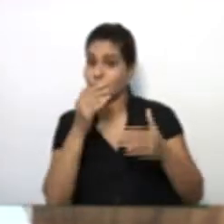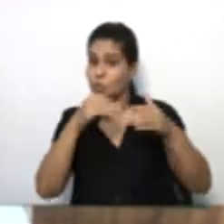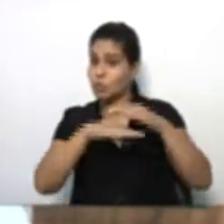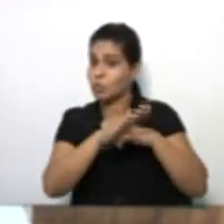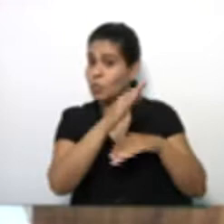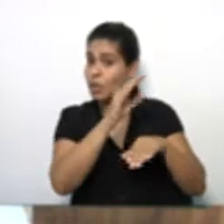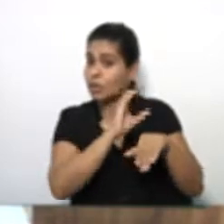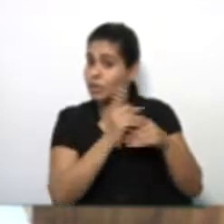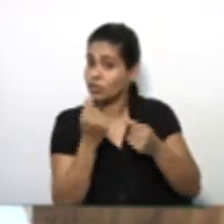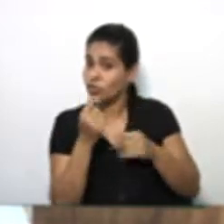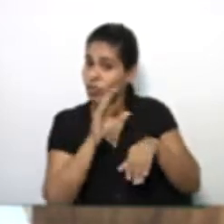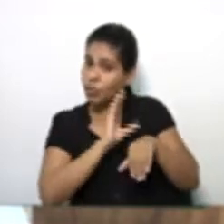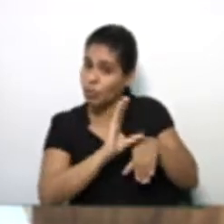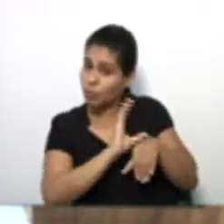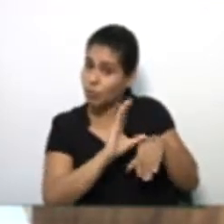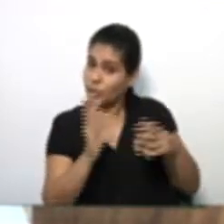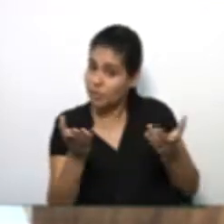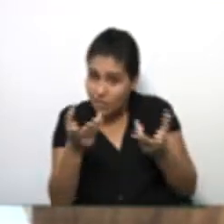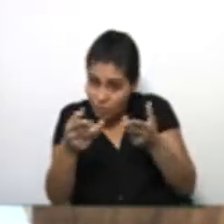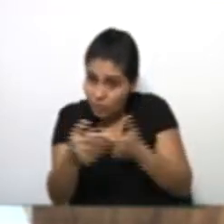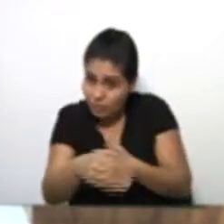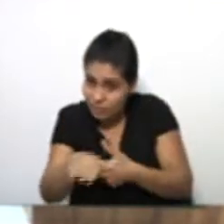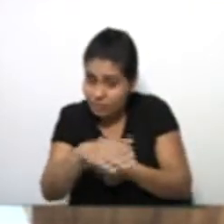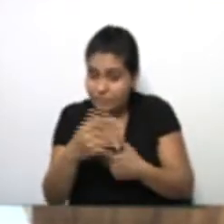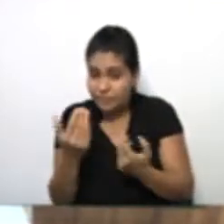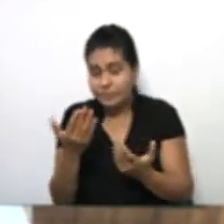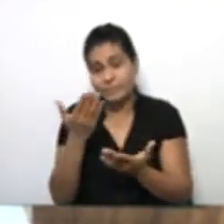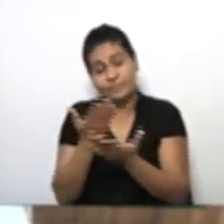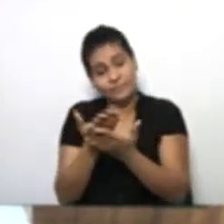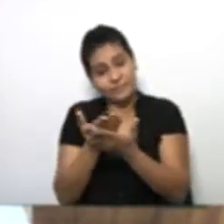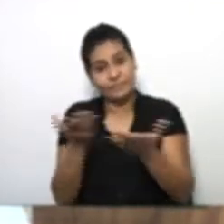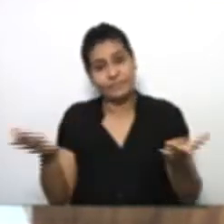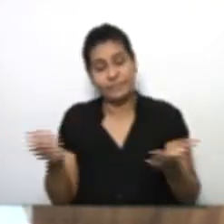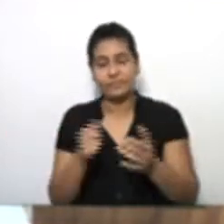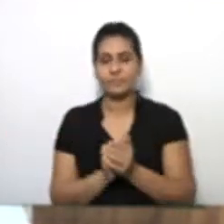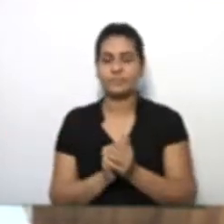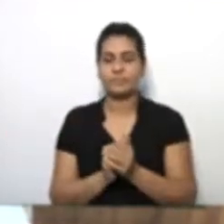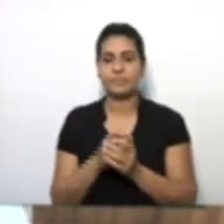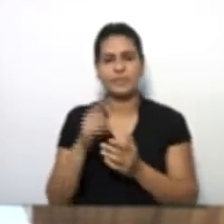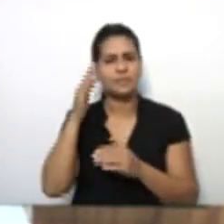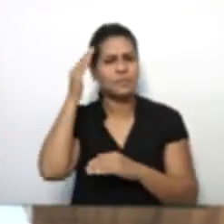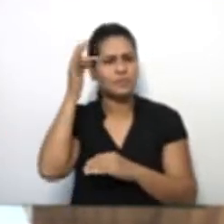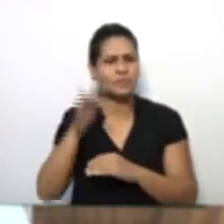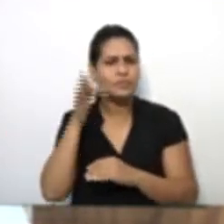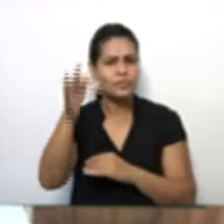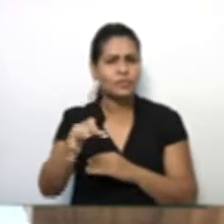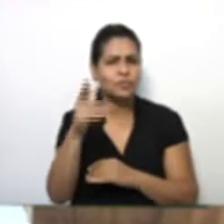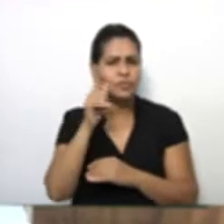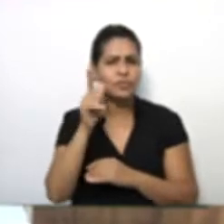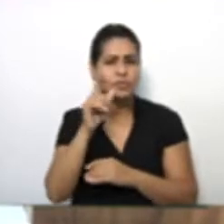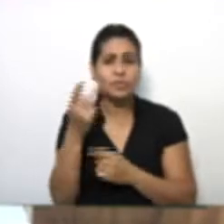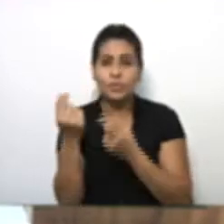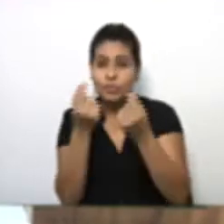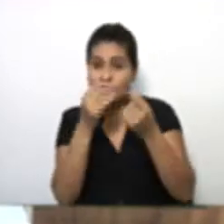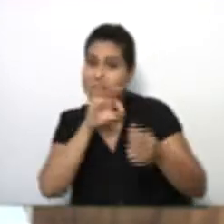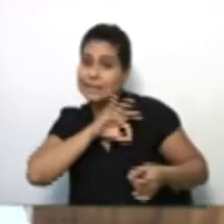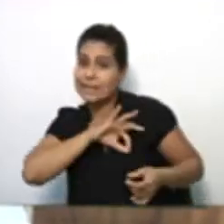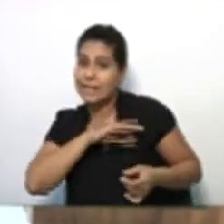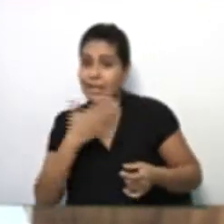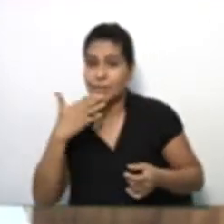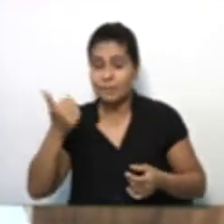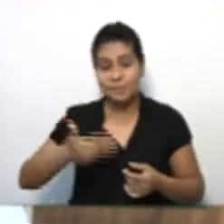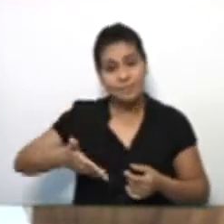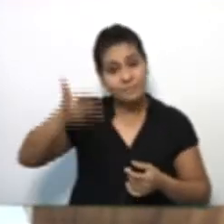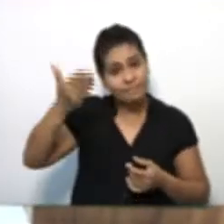curso, que nem você está fazendo agora, para que você consiga, mais à frente, né, oferir uma renda maior, você precisa